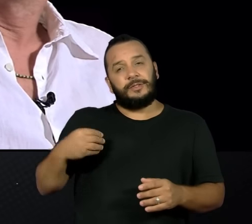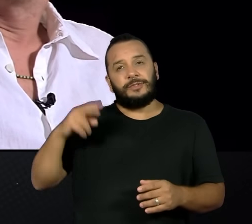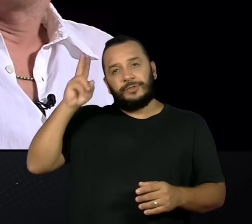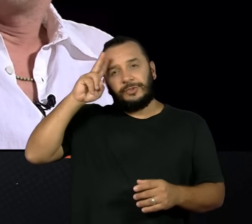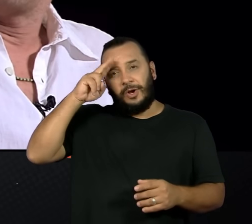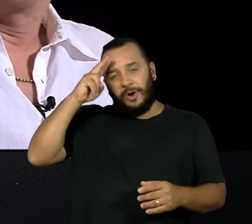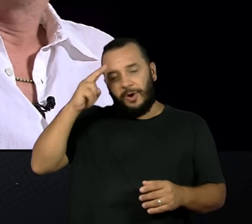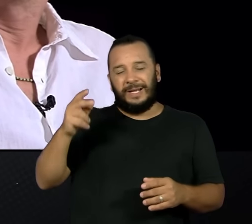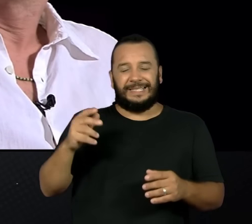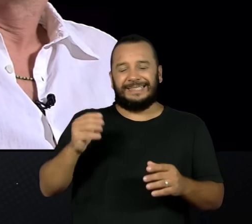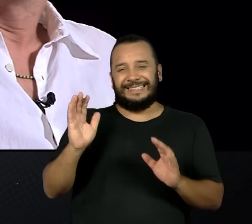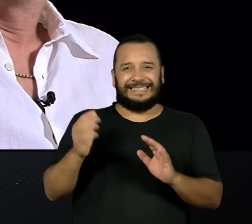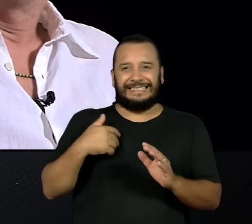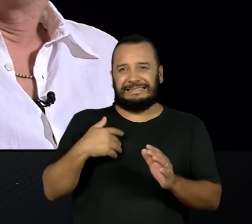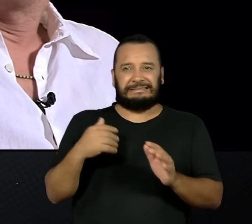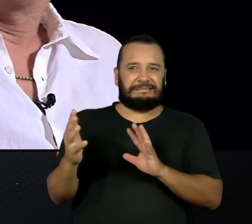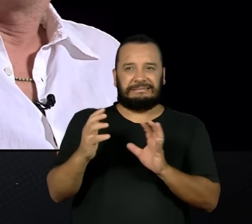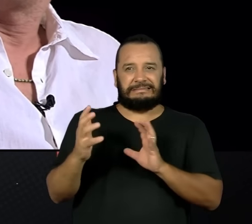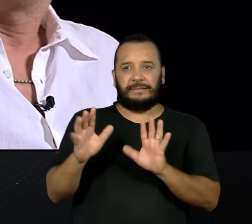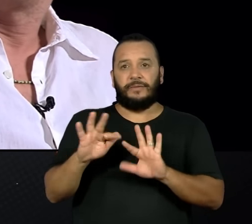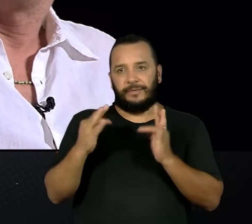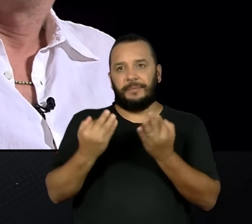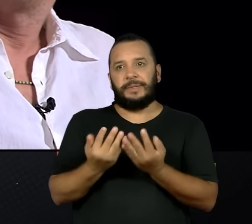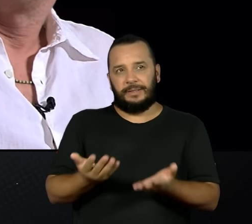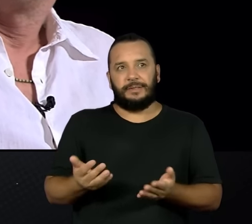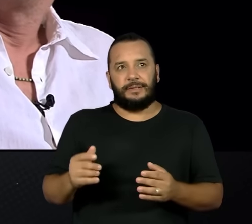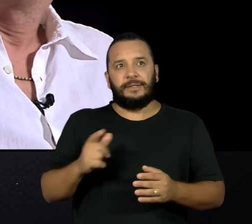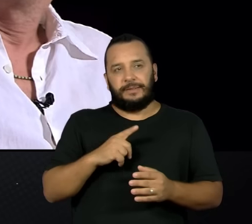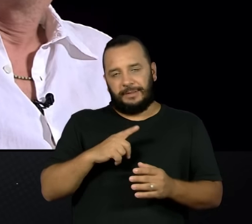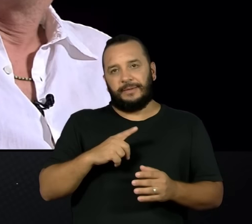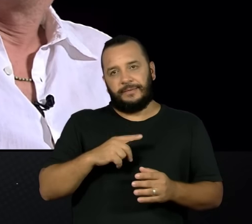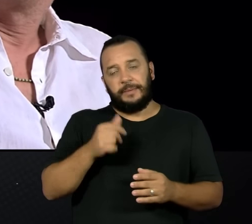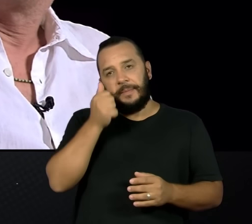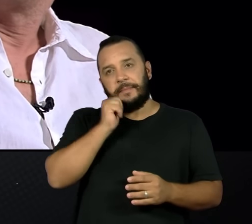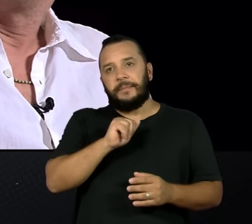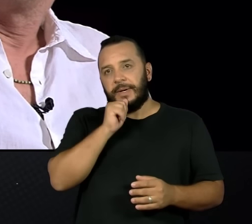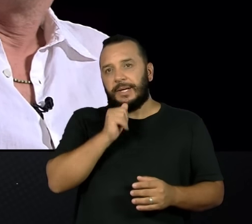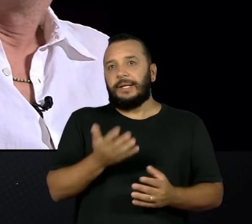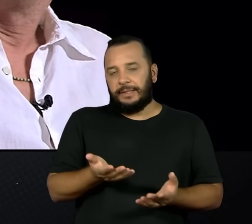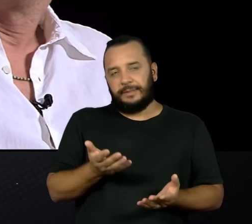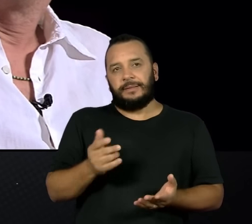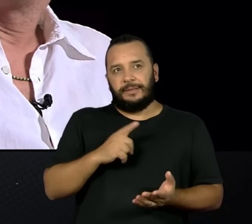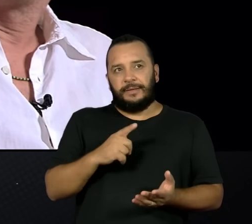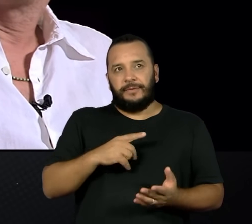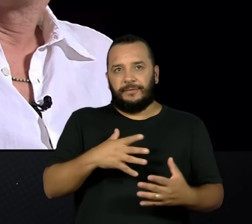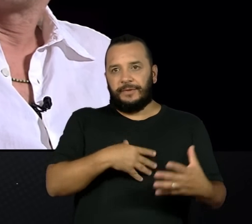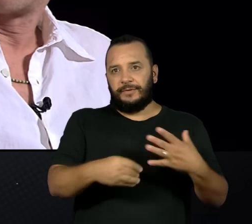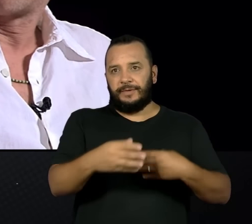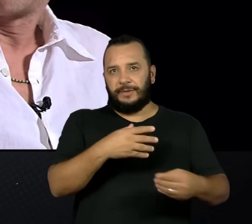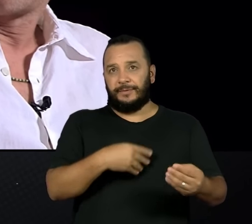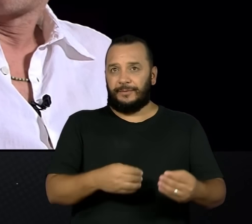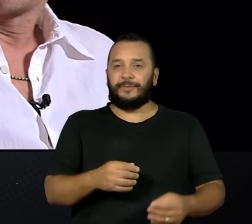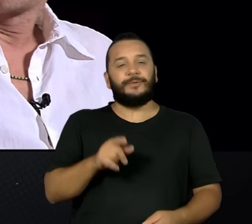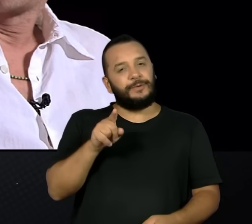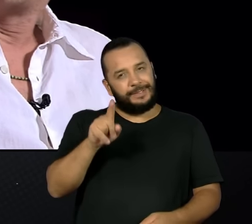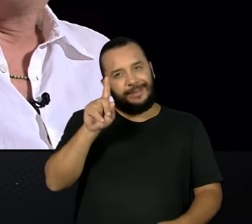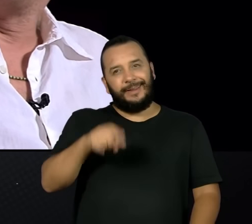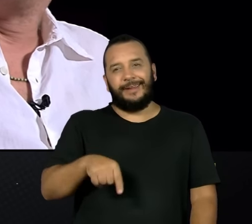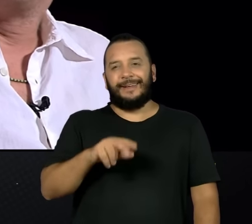filhos dele digamos assim ele teve outros depois como como você sabe melhor do que eu do prprio